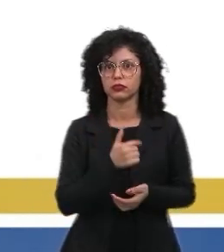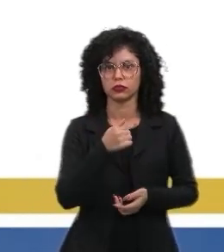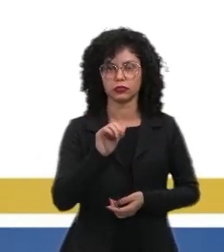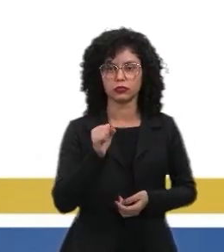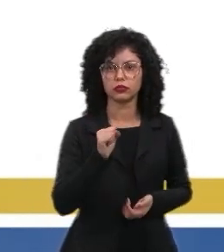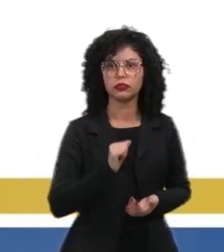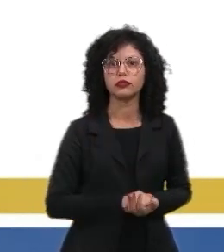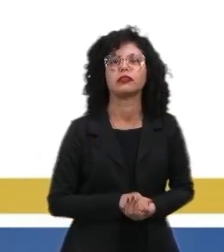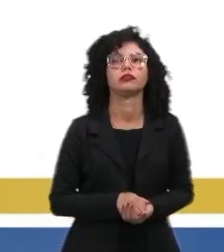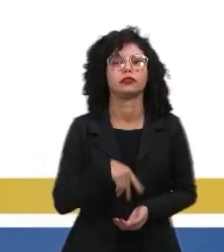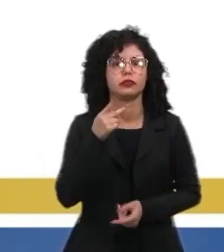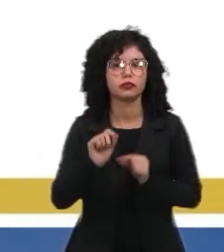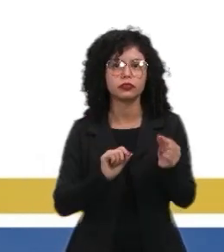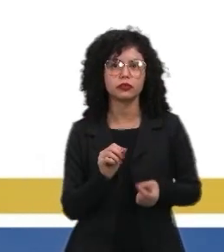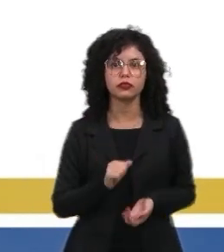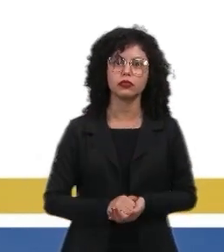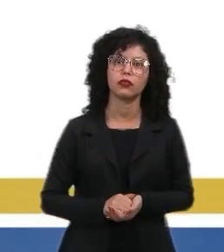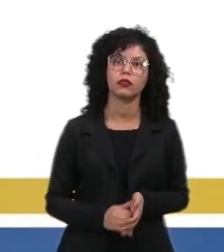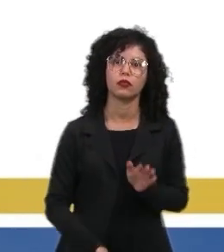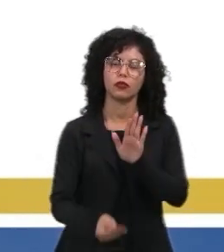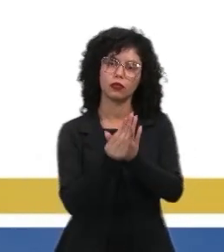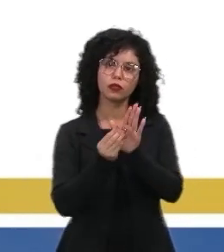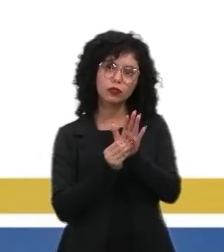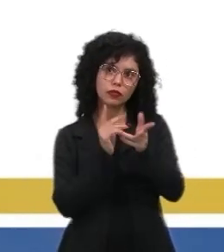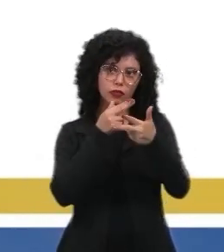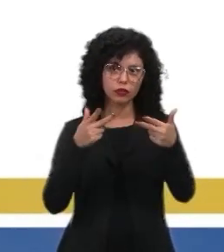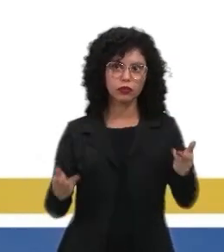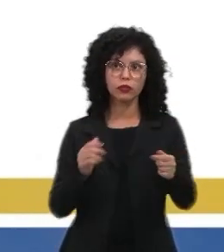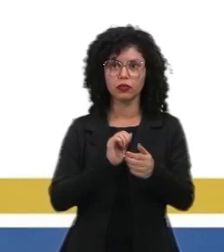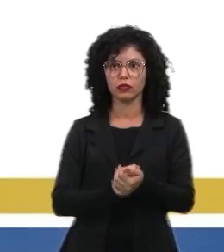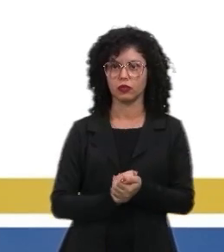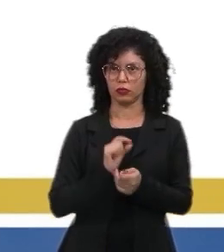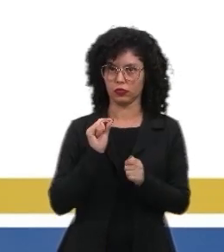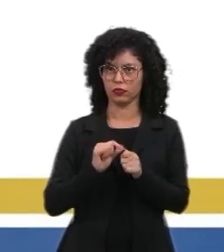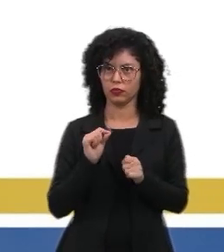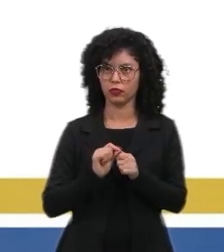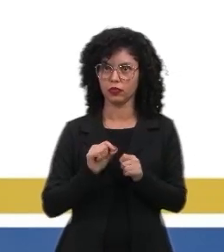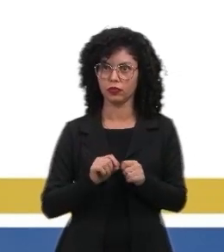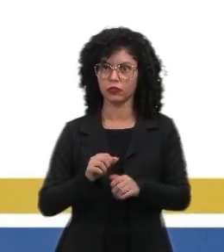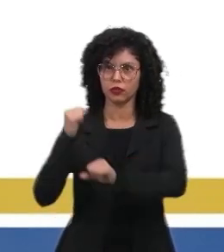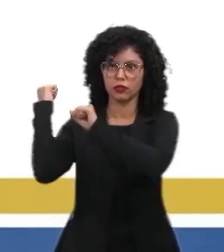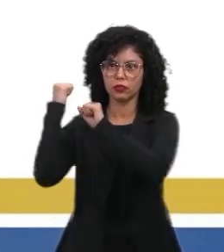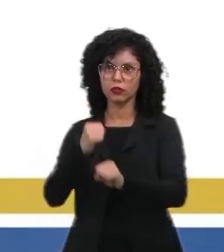78, que nos fala o seguinte. O dardo é um objeto em forma